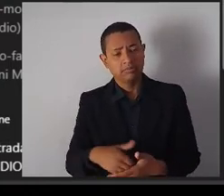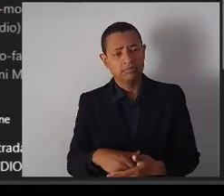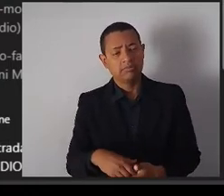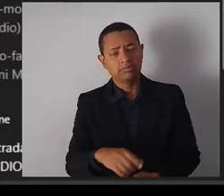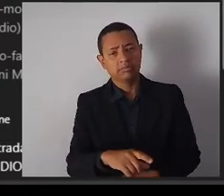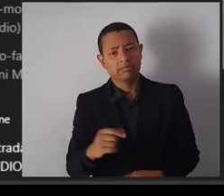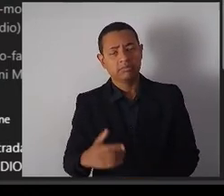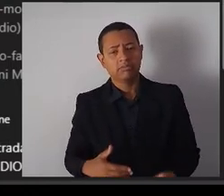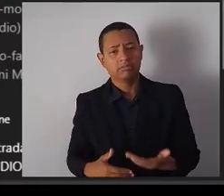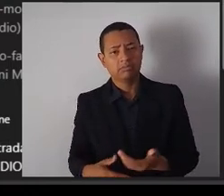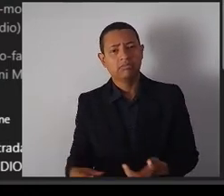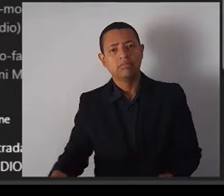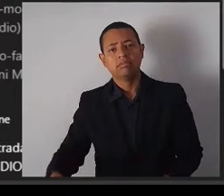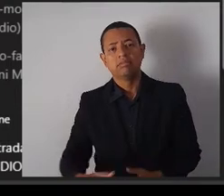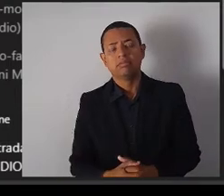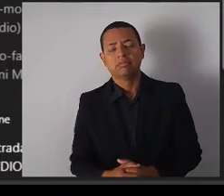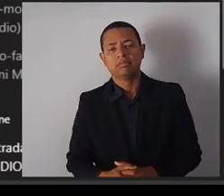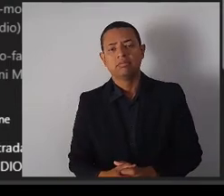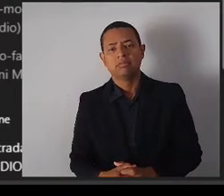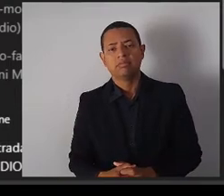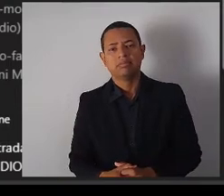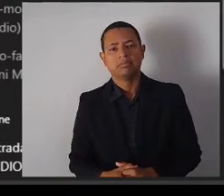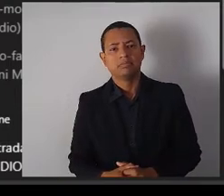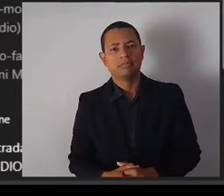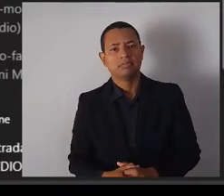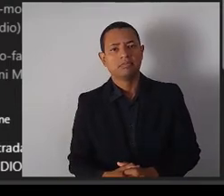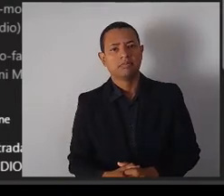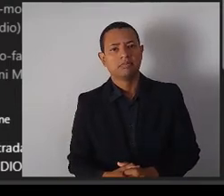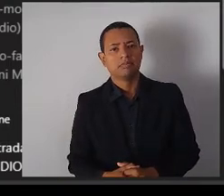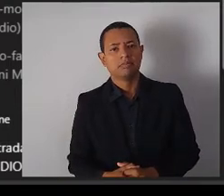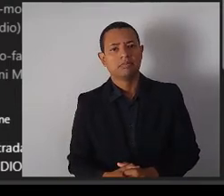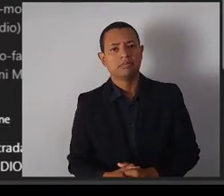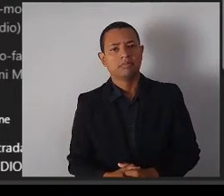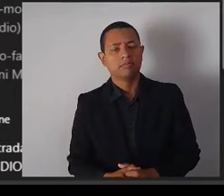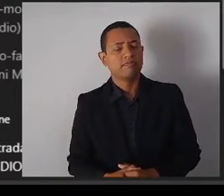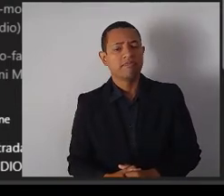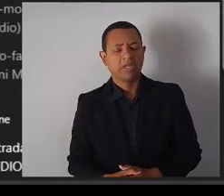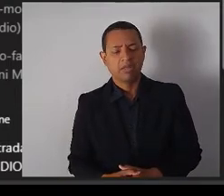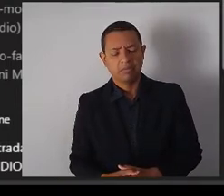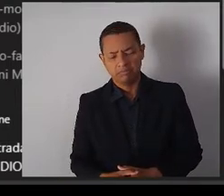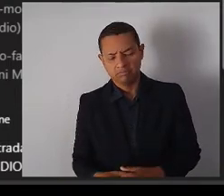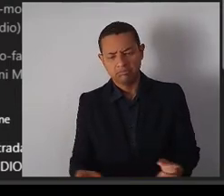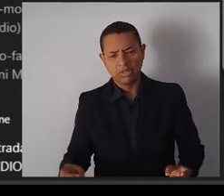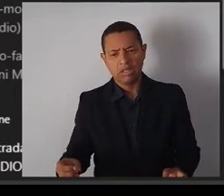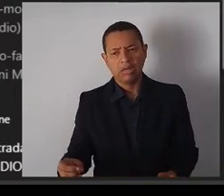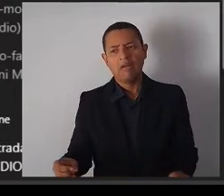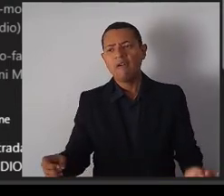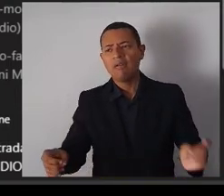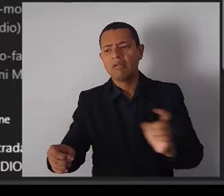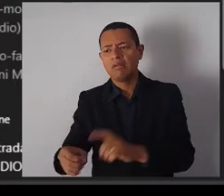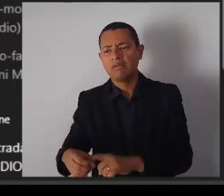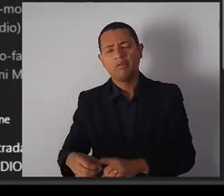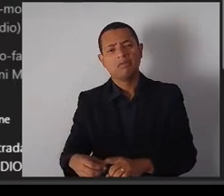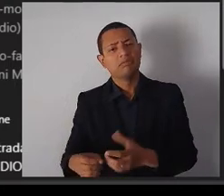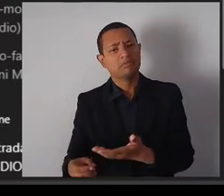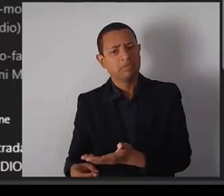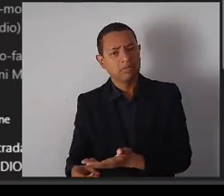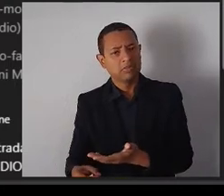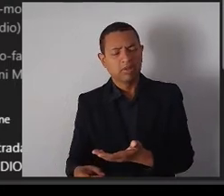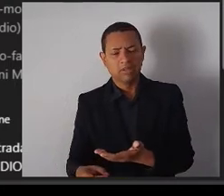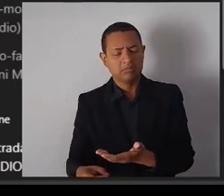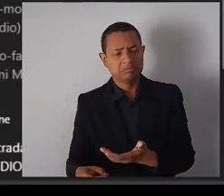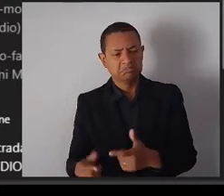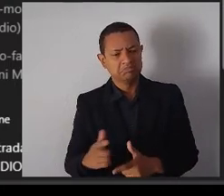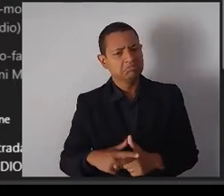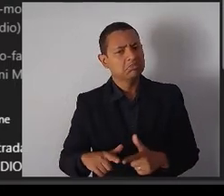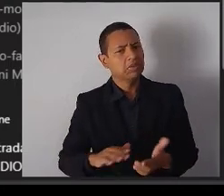sistema filia e à justiça eleitoral. E que, portanto, não há nenhuma irregularidade com a filiação do senhor deputado Evandro Leitão.